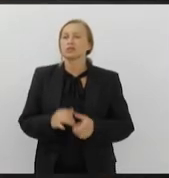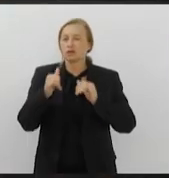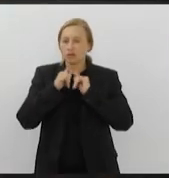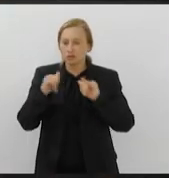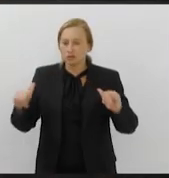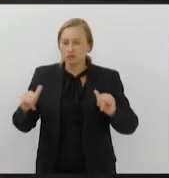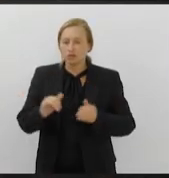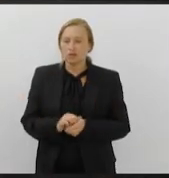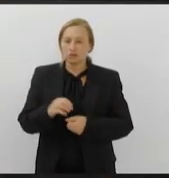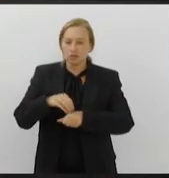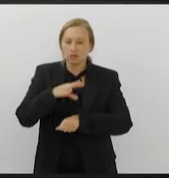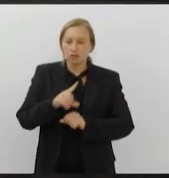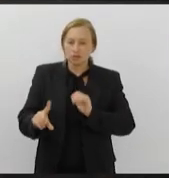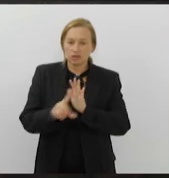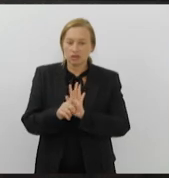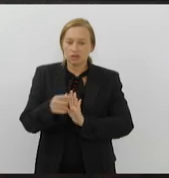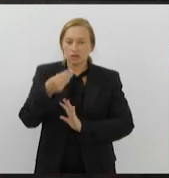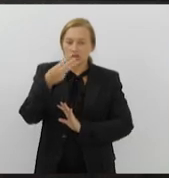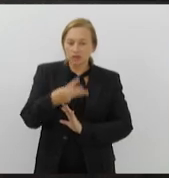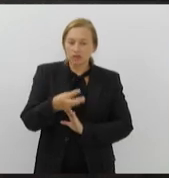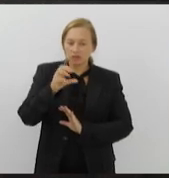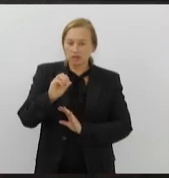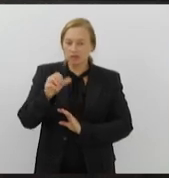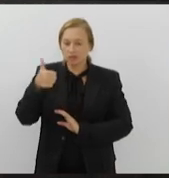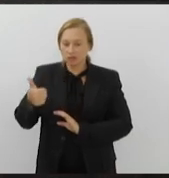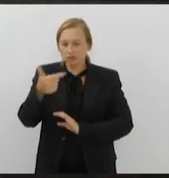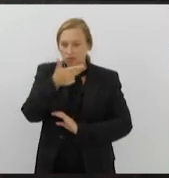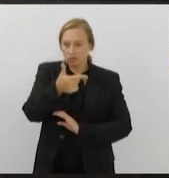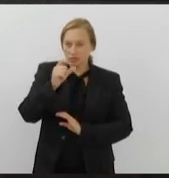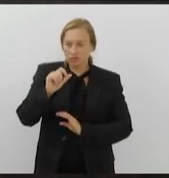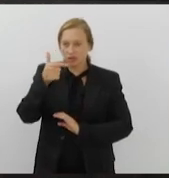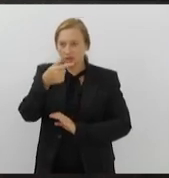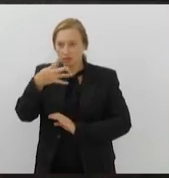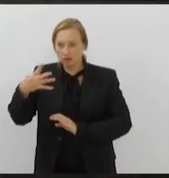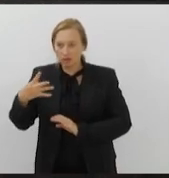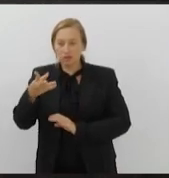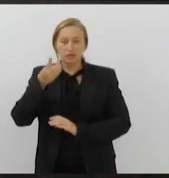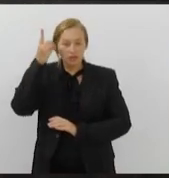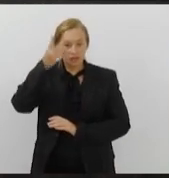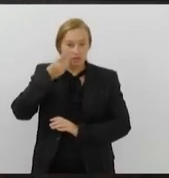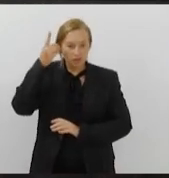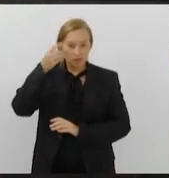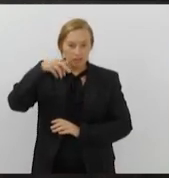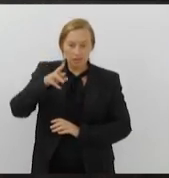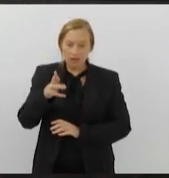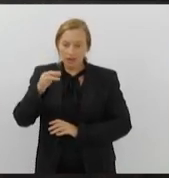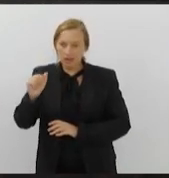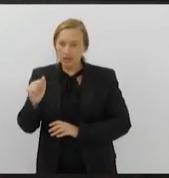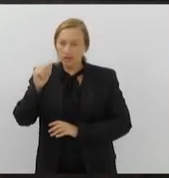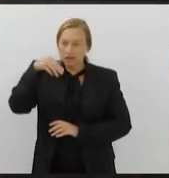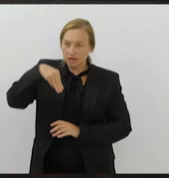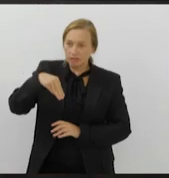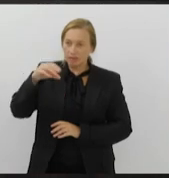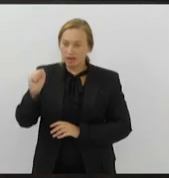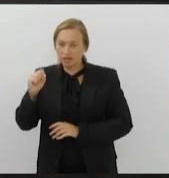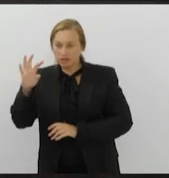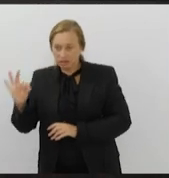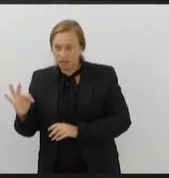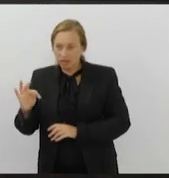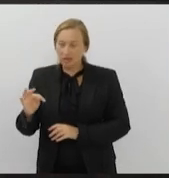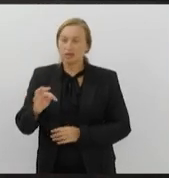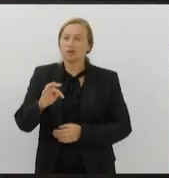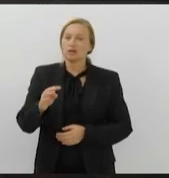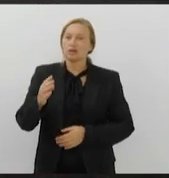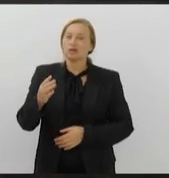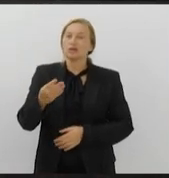Anuncio, indicação legislativa número 301 de 2024, de autoria da deputada Marina, do MST, que solicita ao excelentíssimo senhor